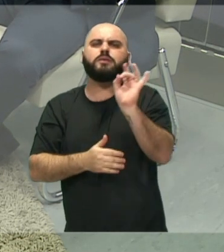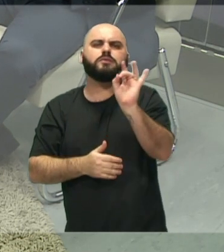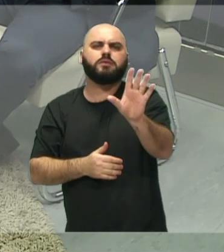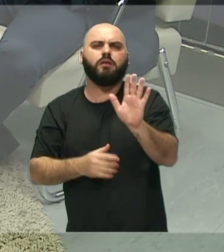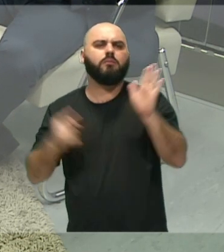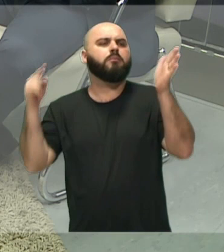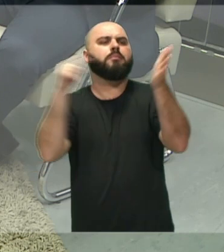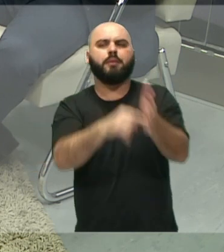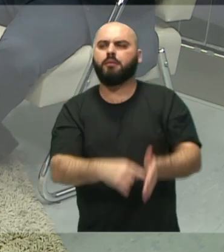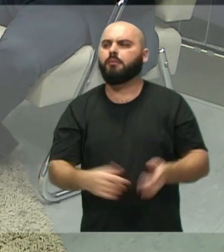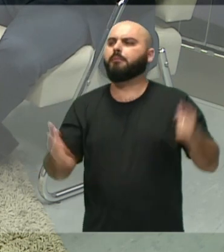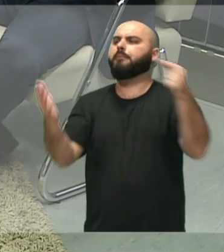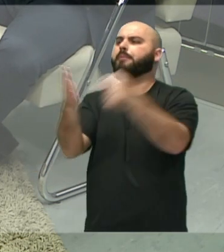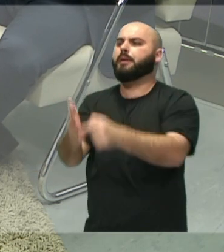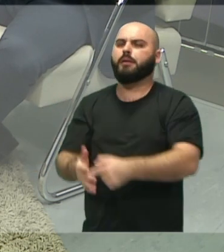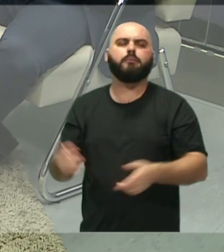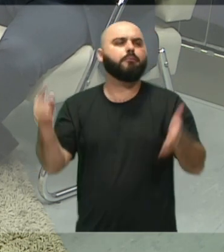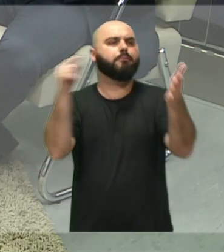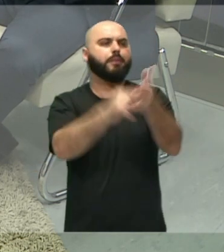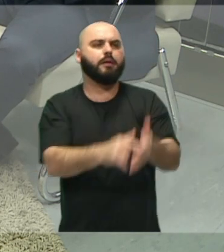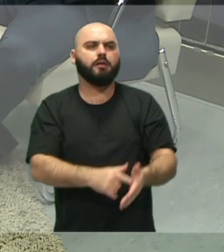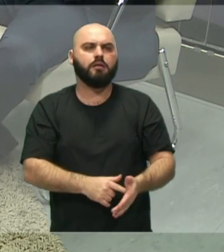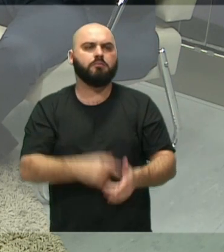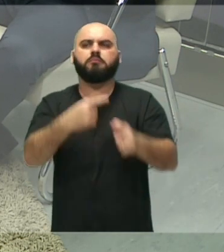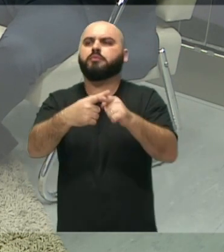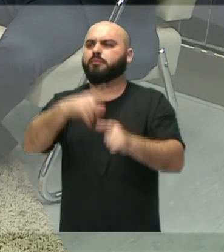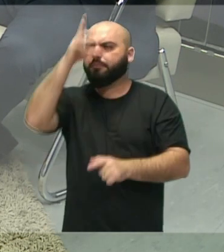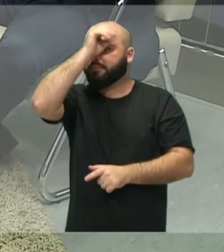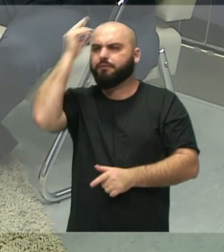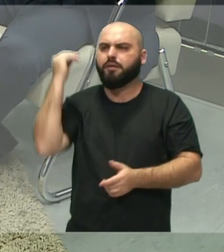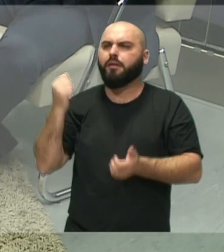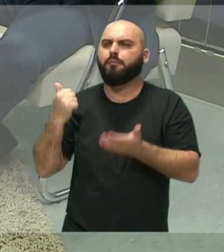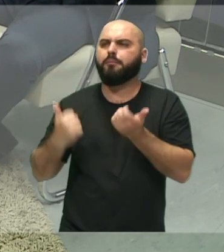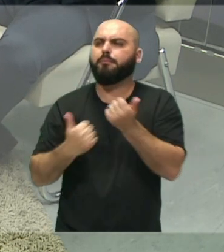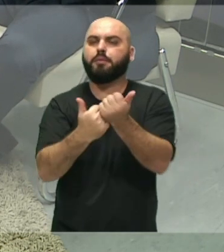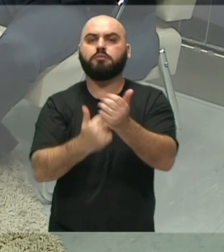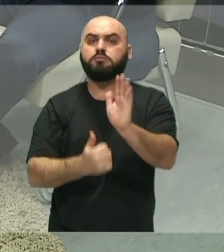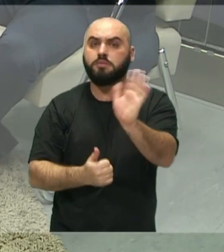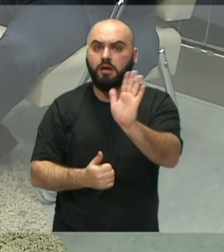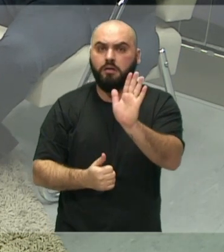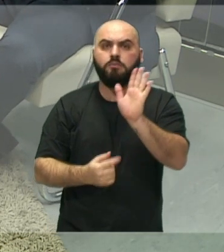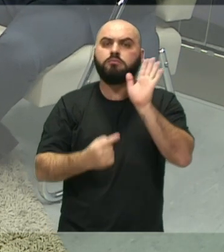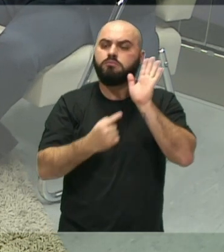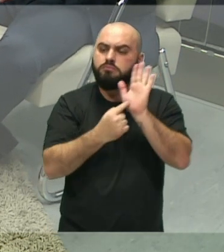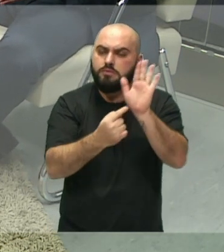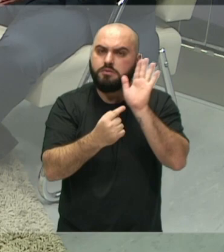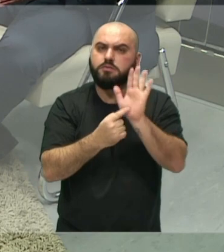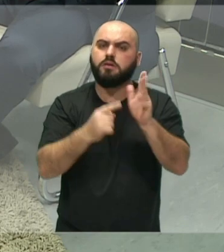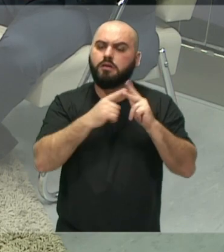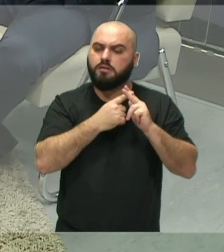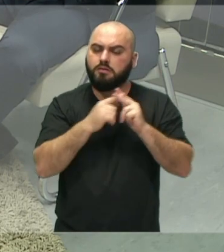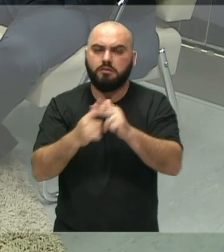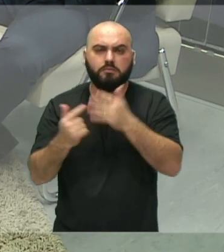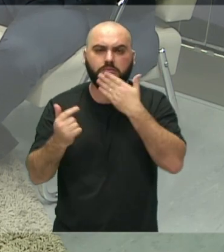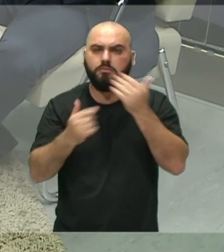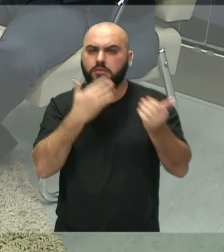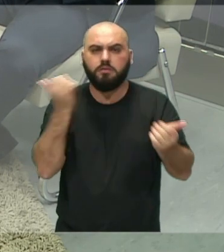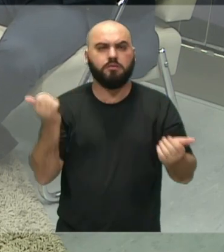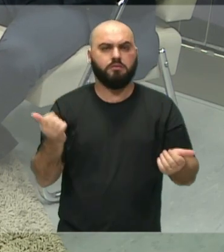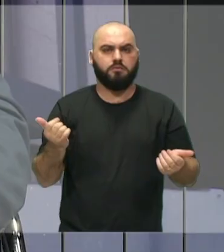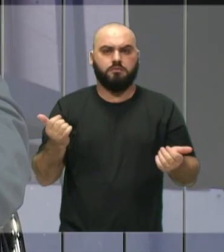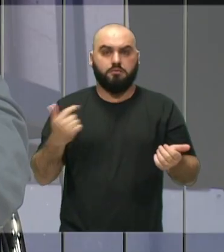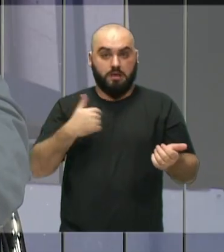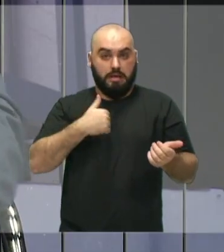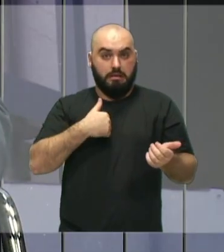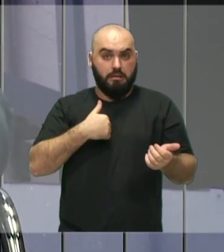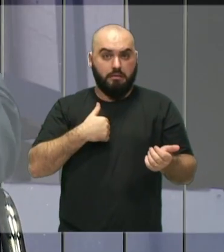uma denúncia. O Paulo não denuncia porque ele é governo. Não, não é denunciar. E sim indicar aquela reforma, aquela melhoria. Eu como cidadão já